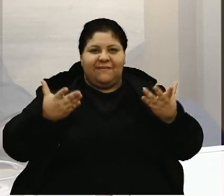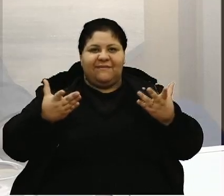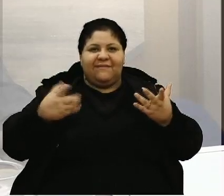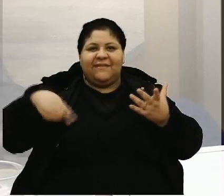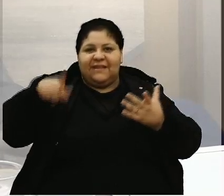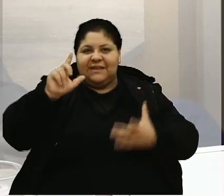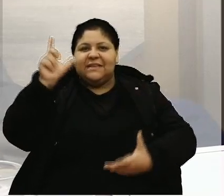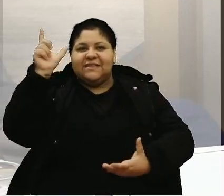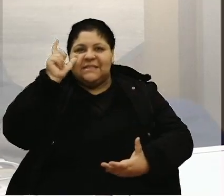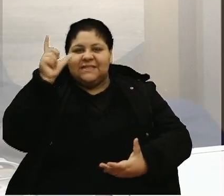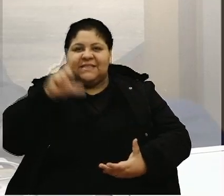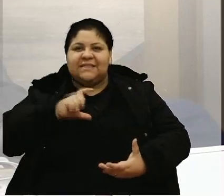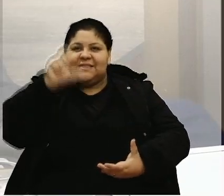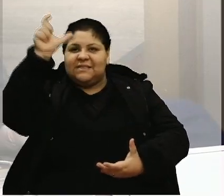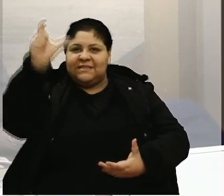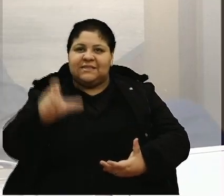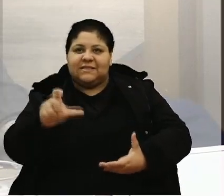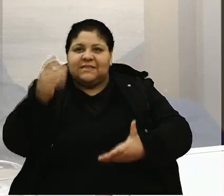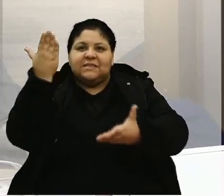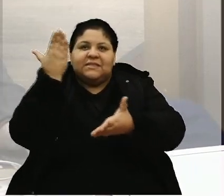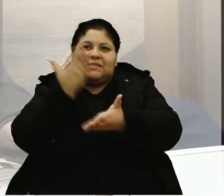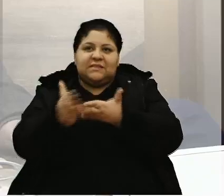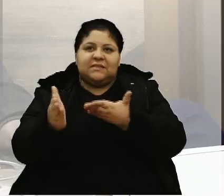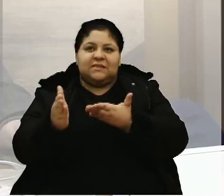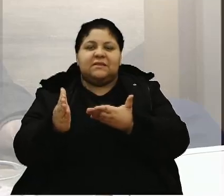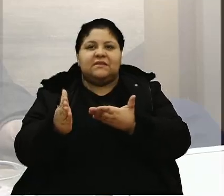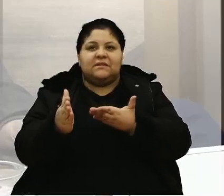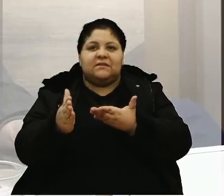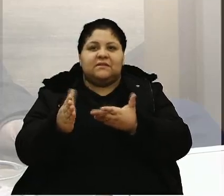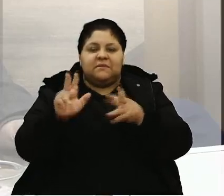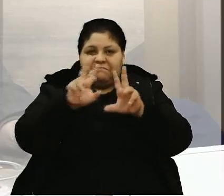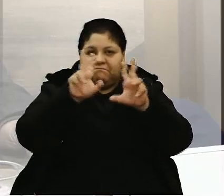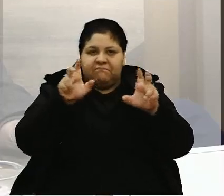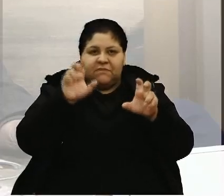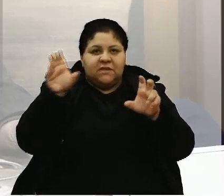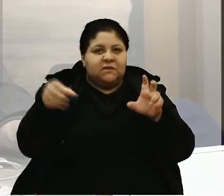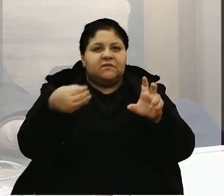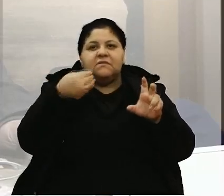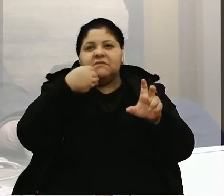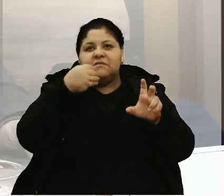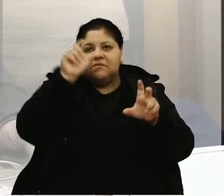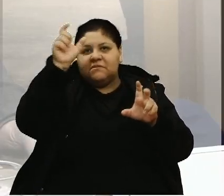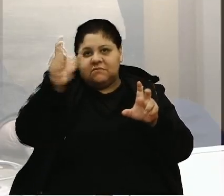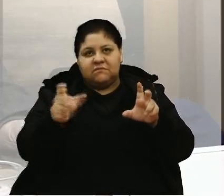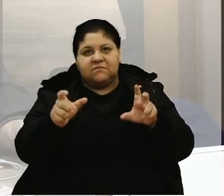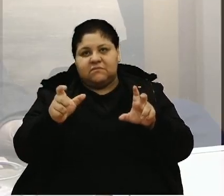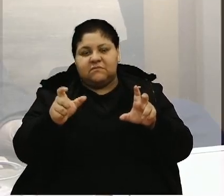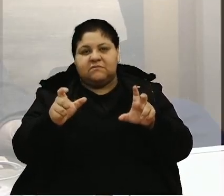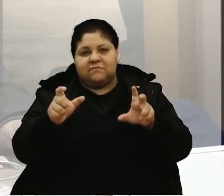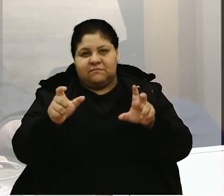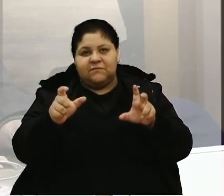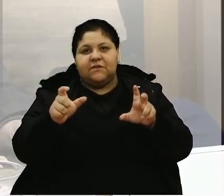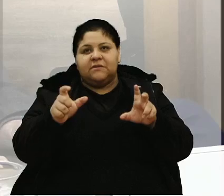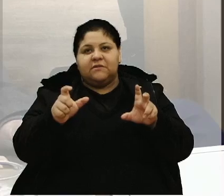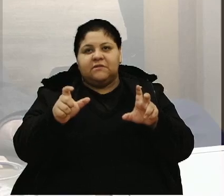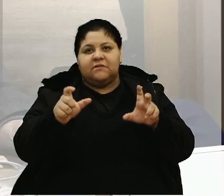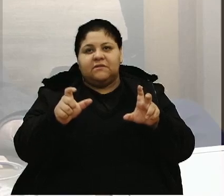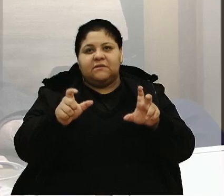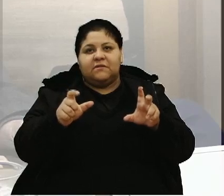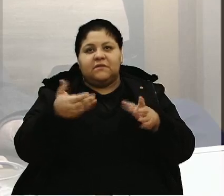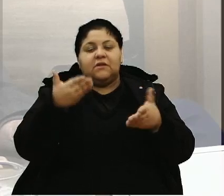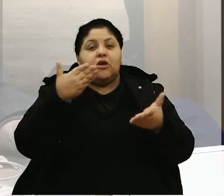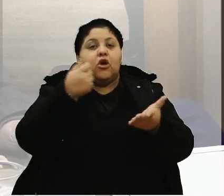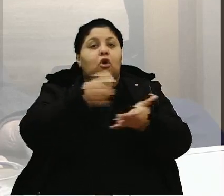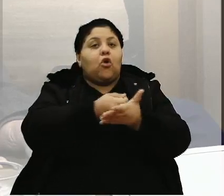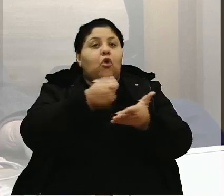que tem muita gente que vai perdendo, né, o fio, e certamente essas pessoas, cedo ou tarde, serão cobradas